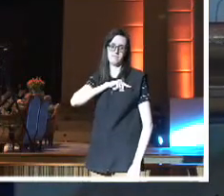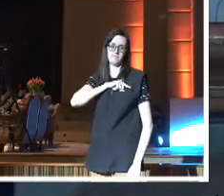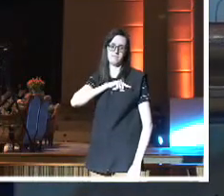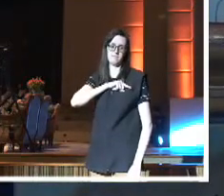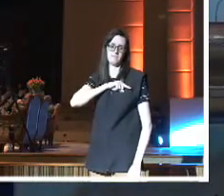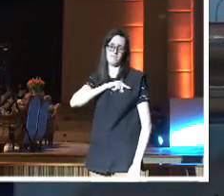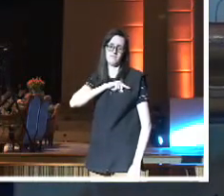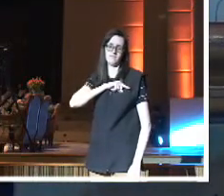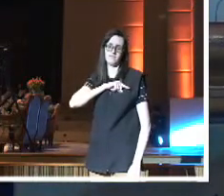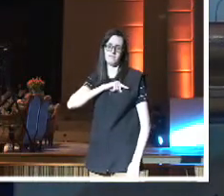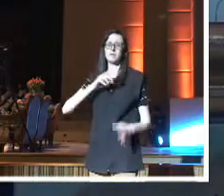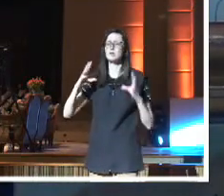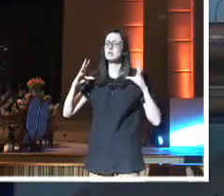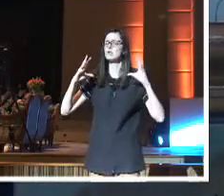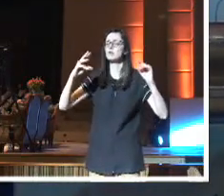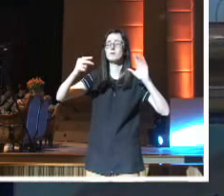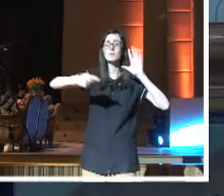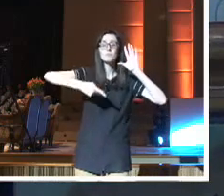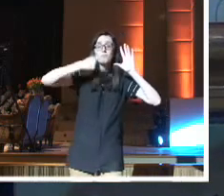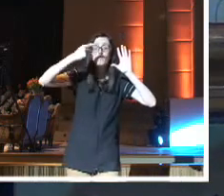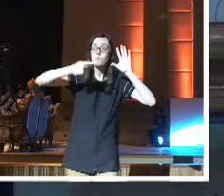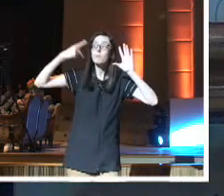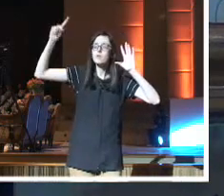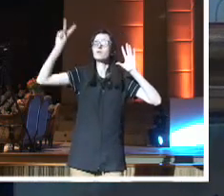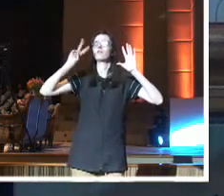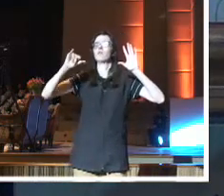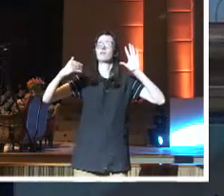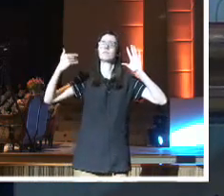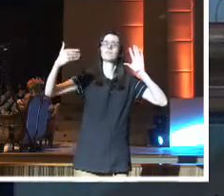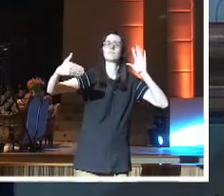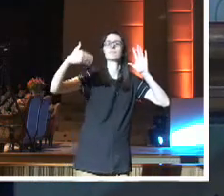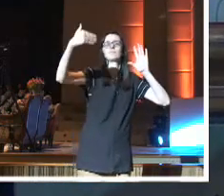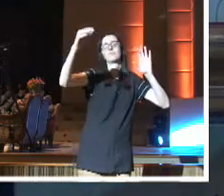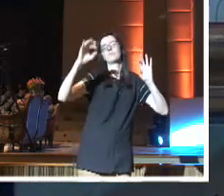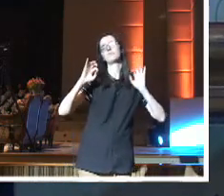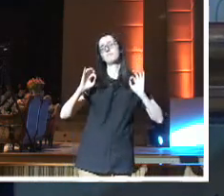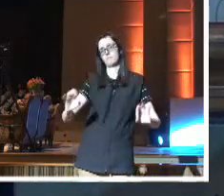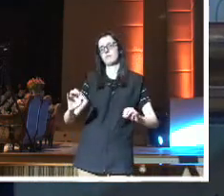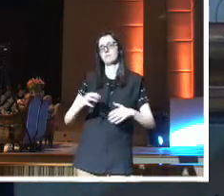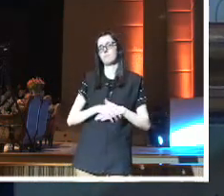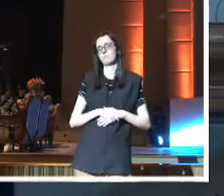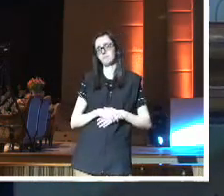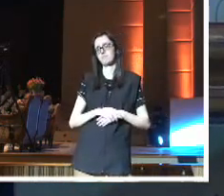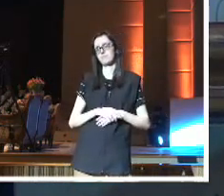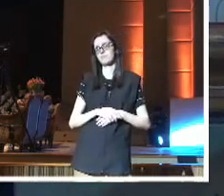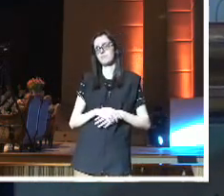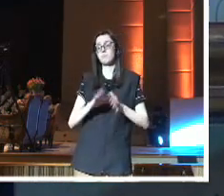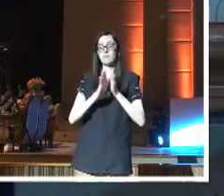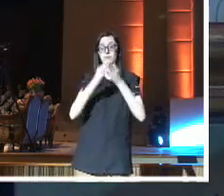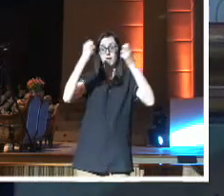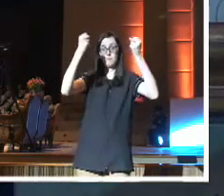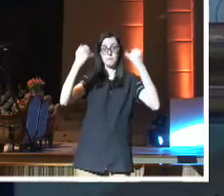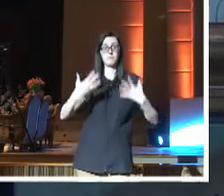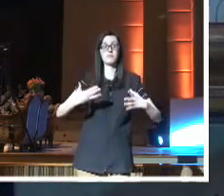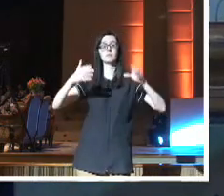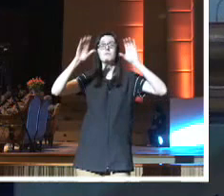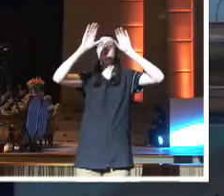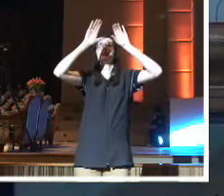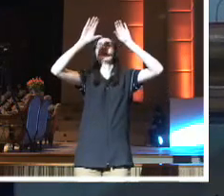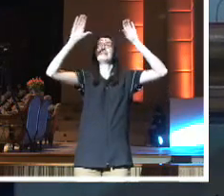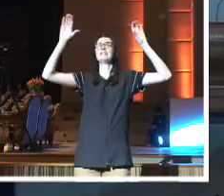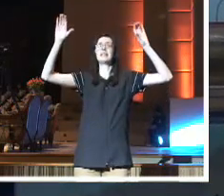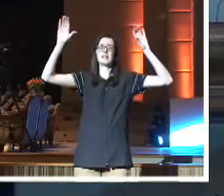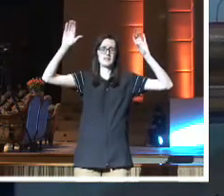Todas as promessas de Deus vão se cumprir. A Bíblia diz assim: os céus e a